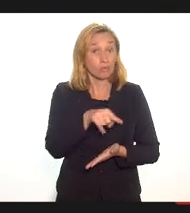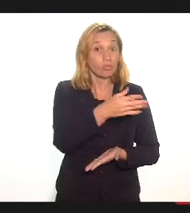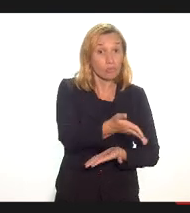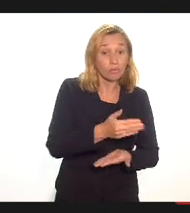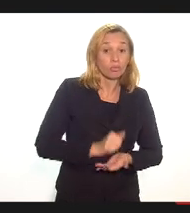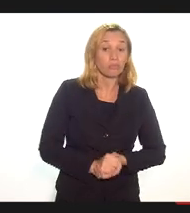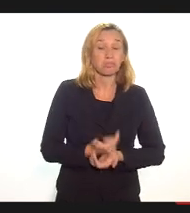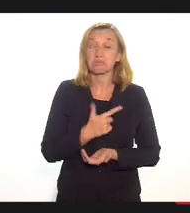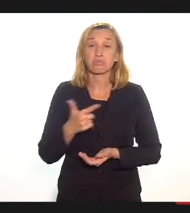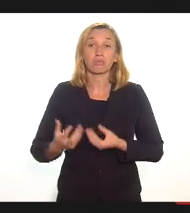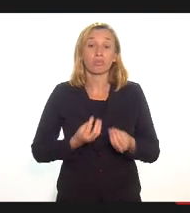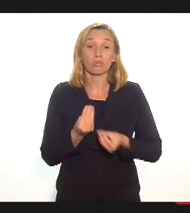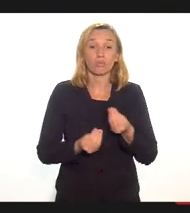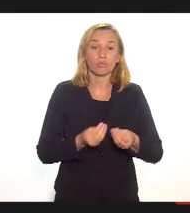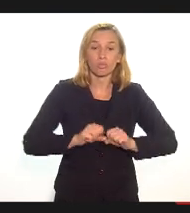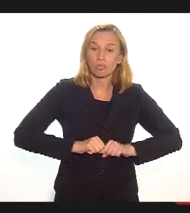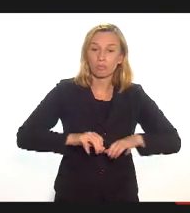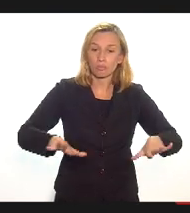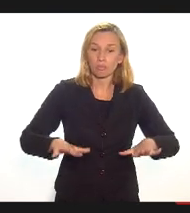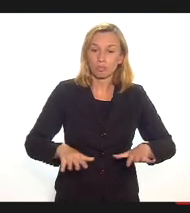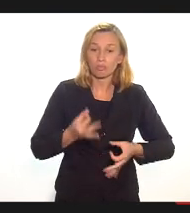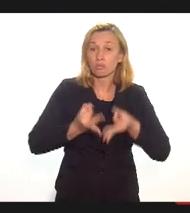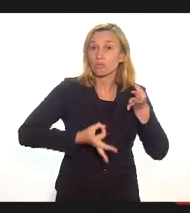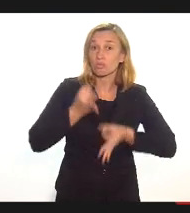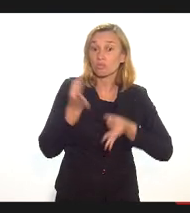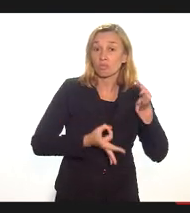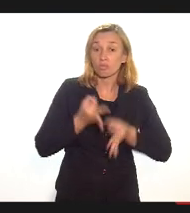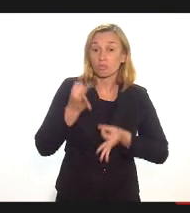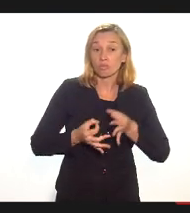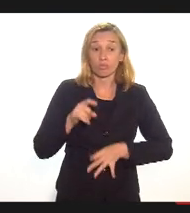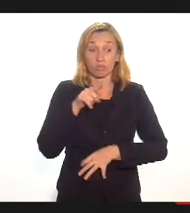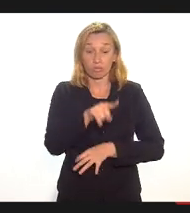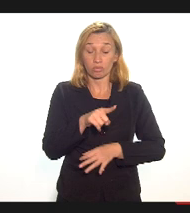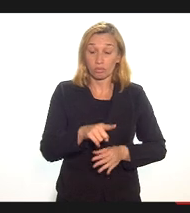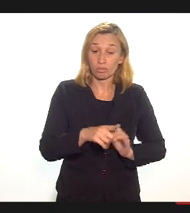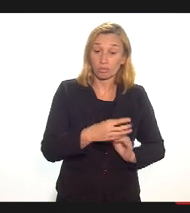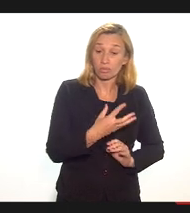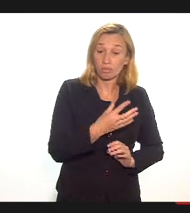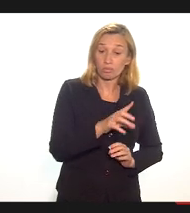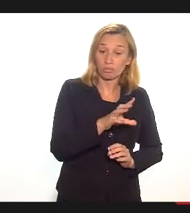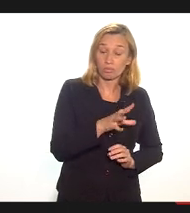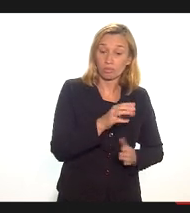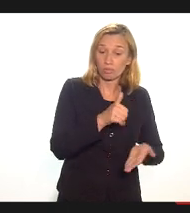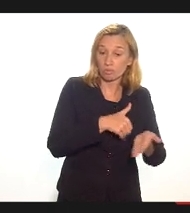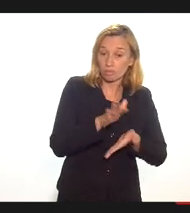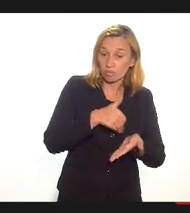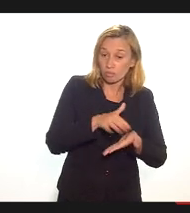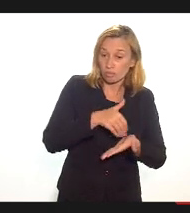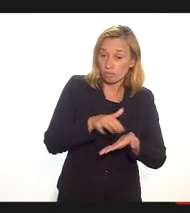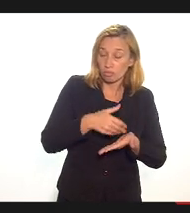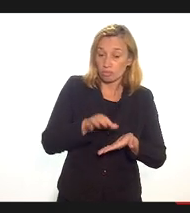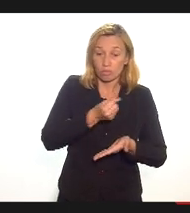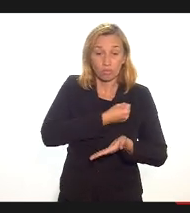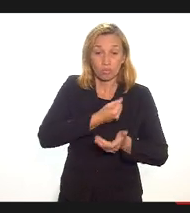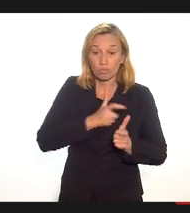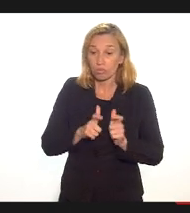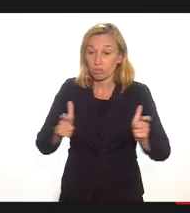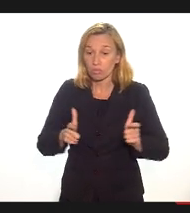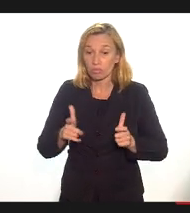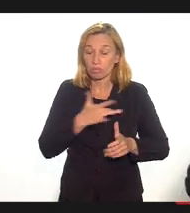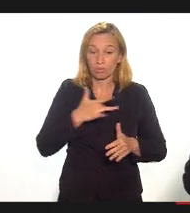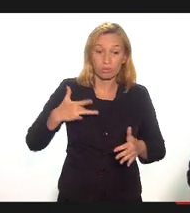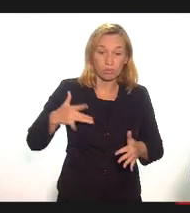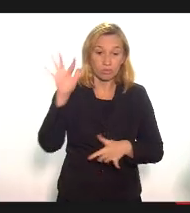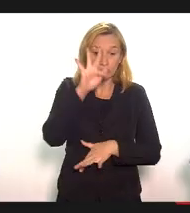existe pandemia que justifique, quando eles promoveram uma demissão em massa na saúde federal, quando